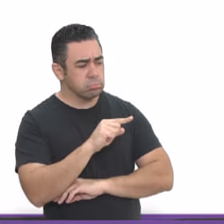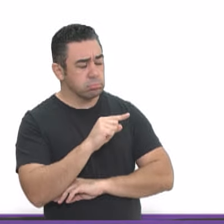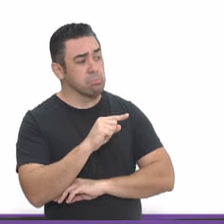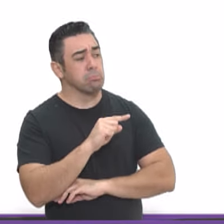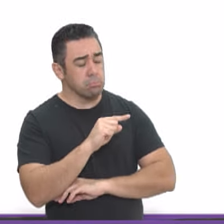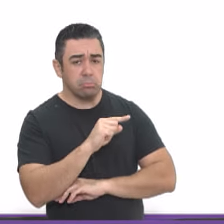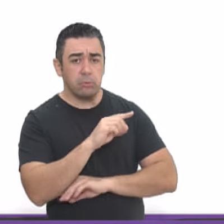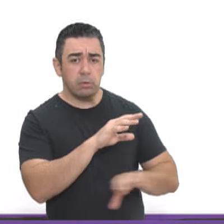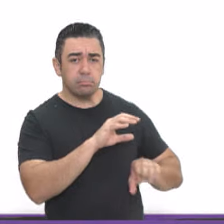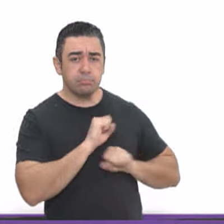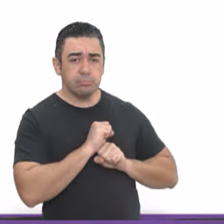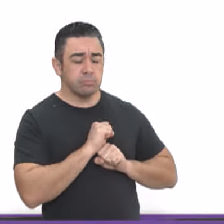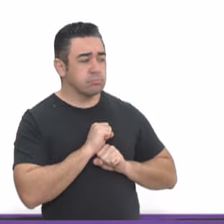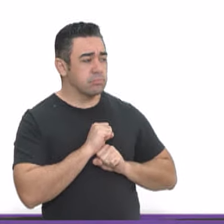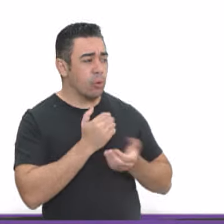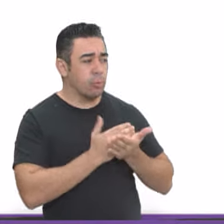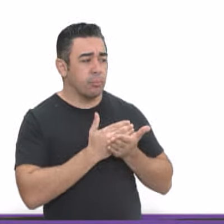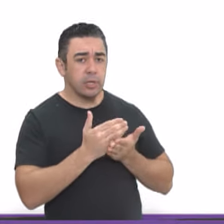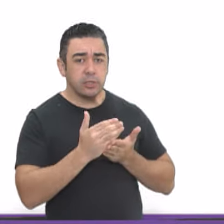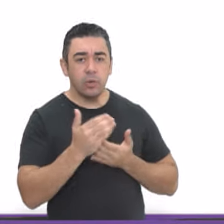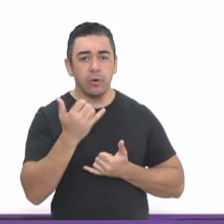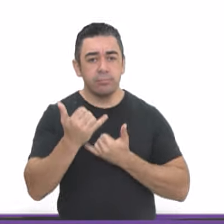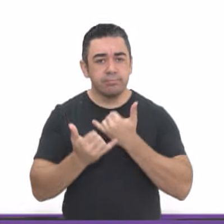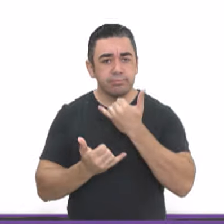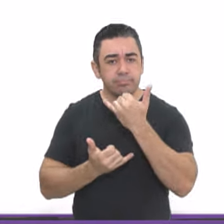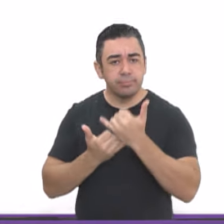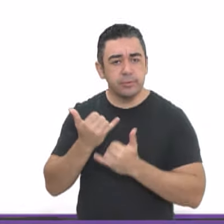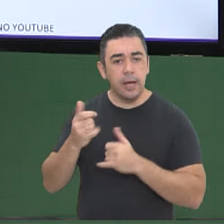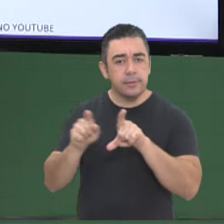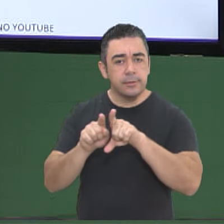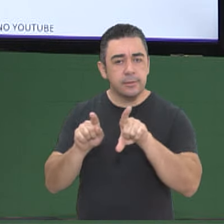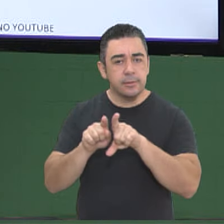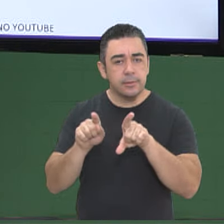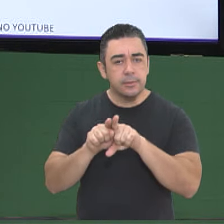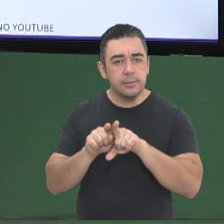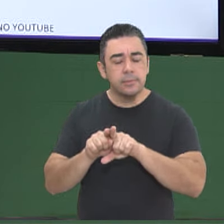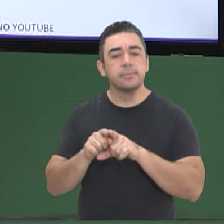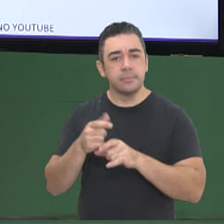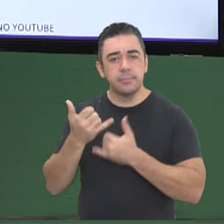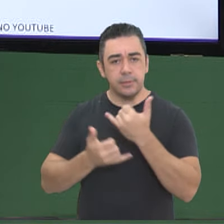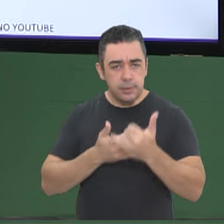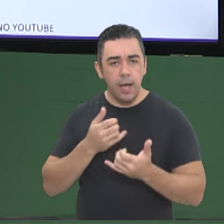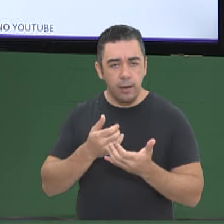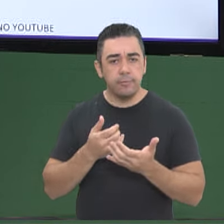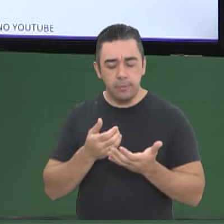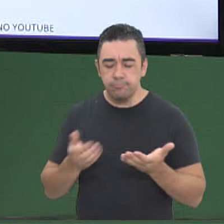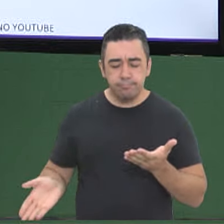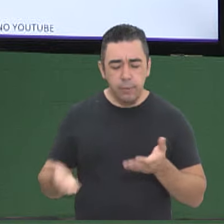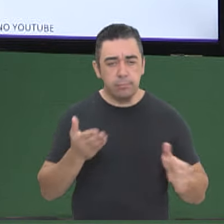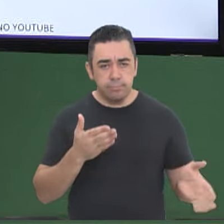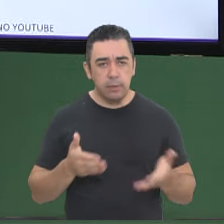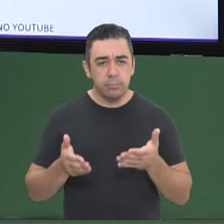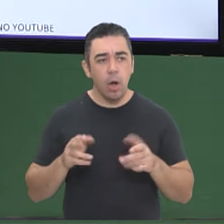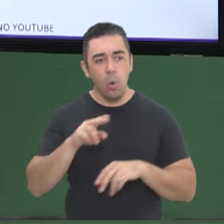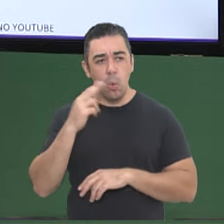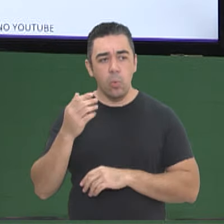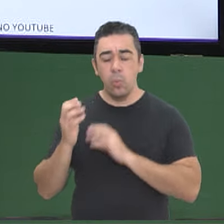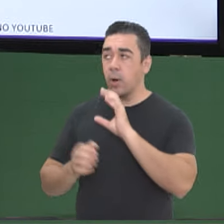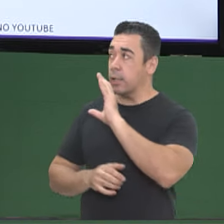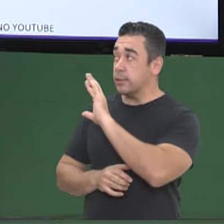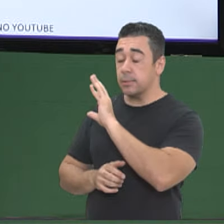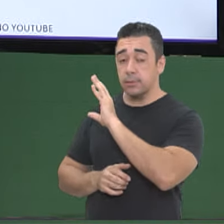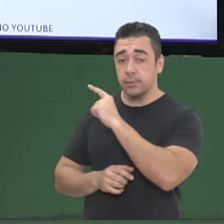já passou a ser dos próprios colonizadores, eles brincavam, eles jogavam, eles interagiam desta forma, né? E não